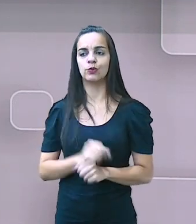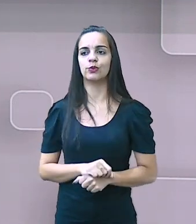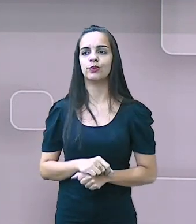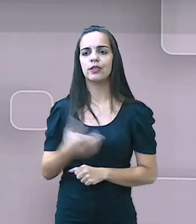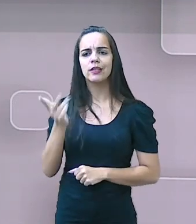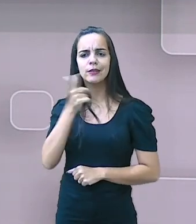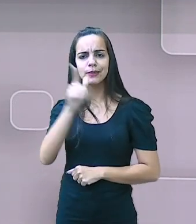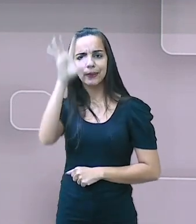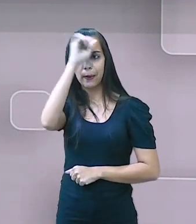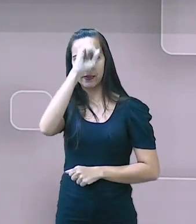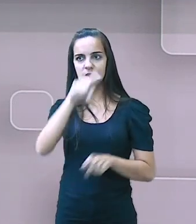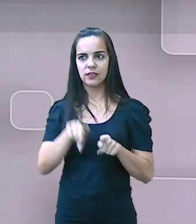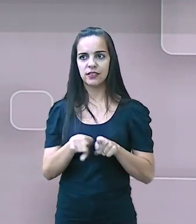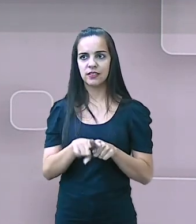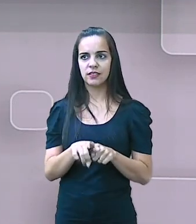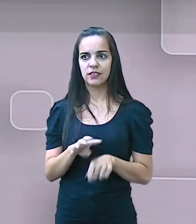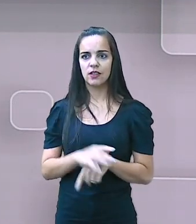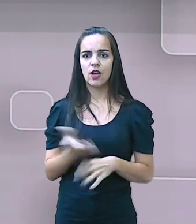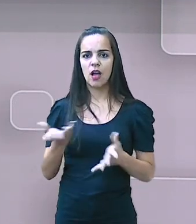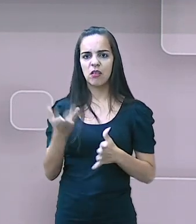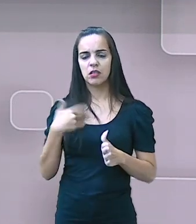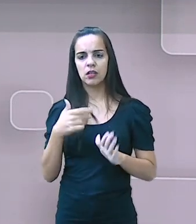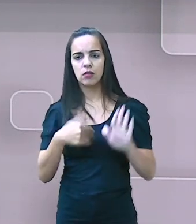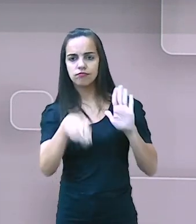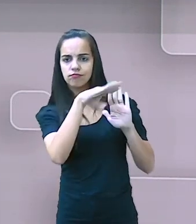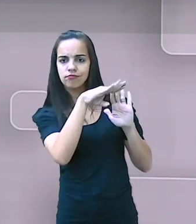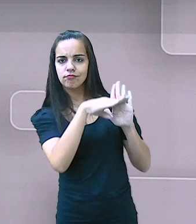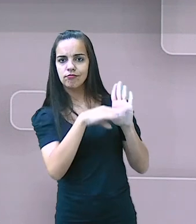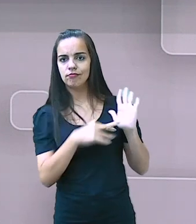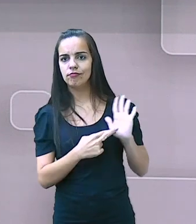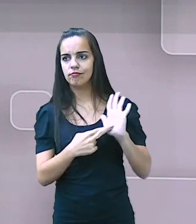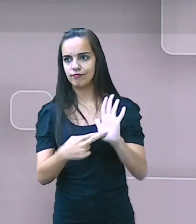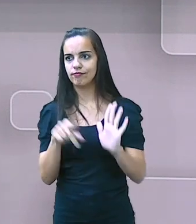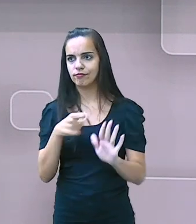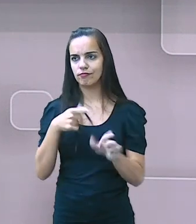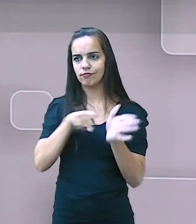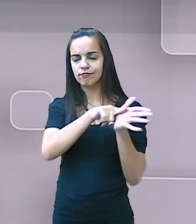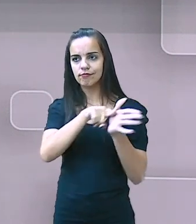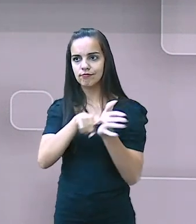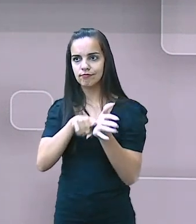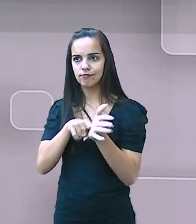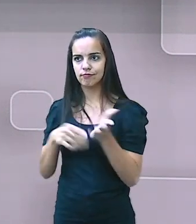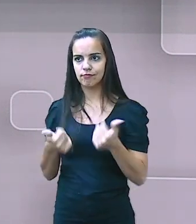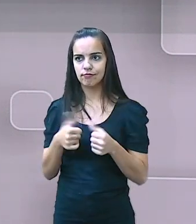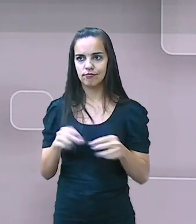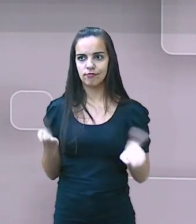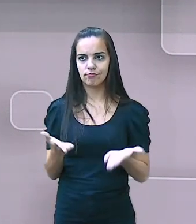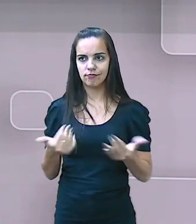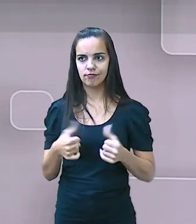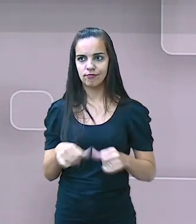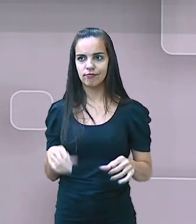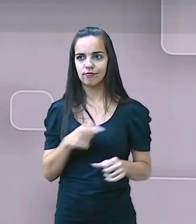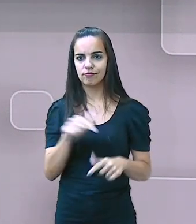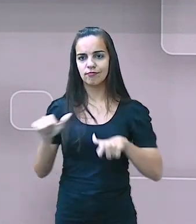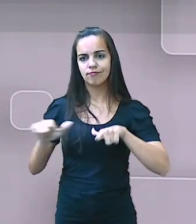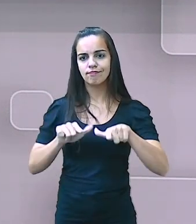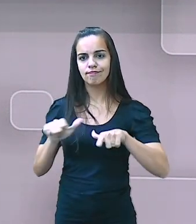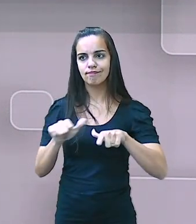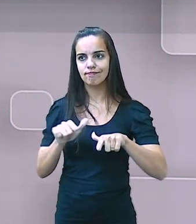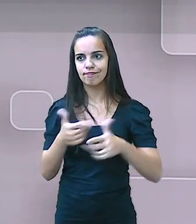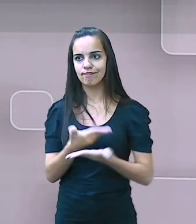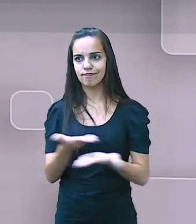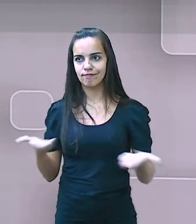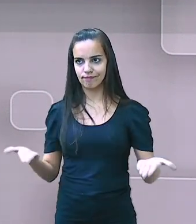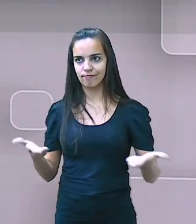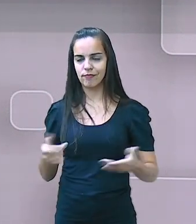aprender. Aqui estão as referências onde eu tirei essas informações e vim aqui trabalhar com você. É